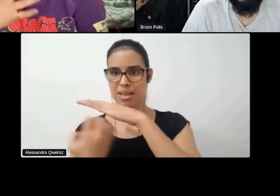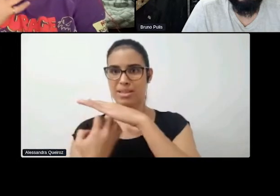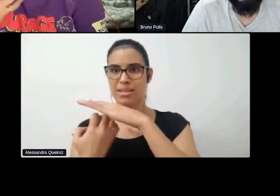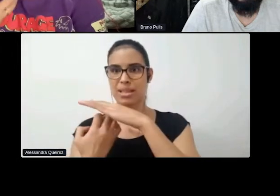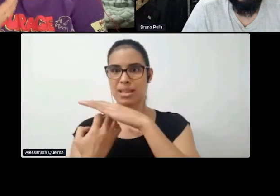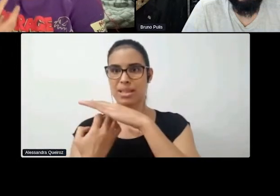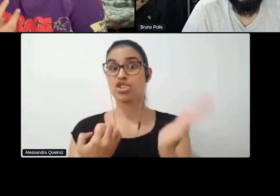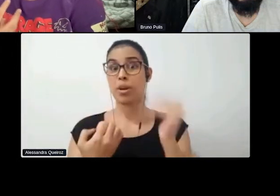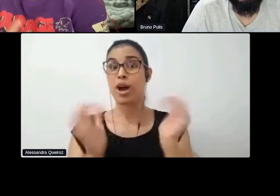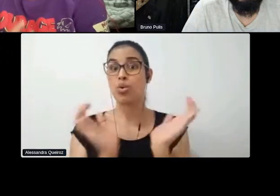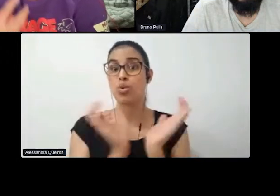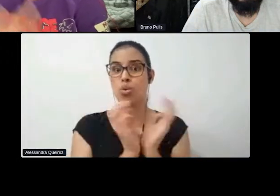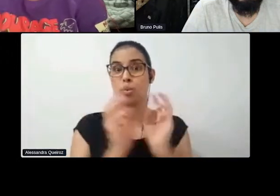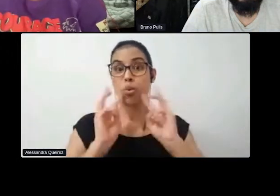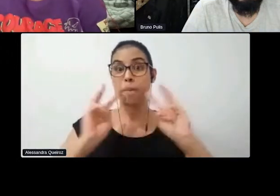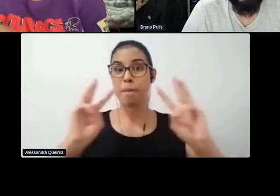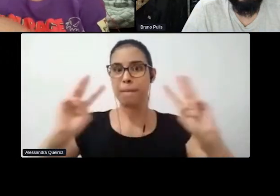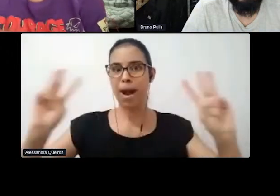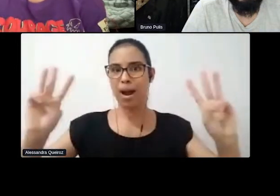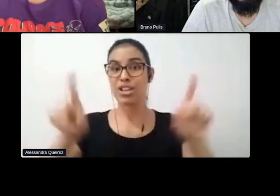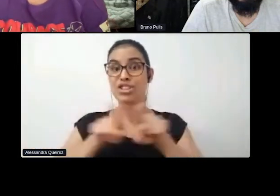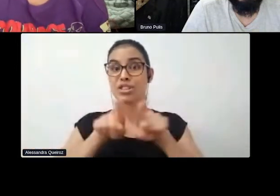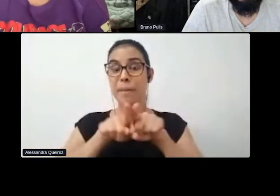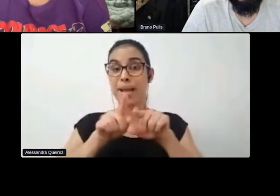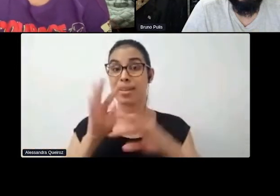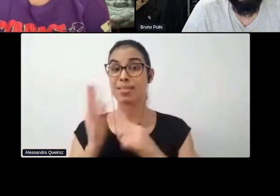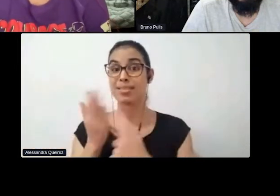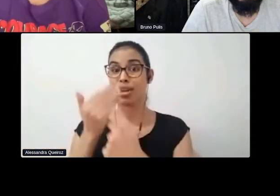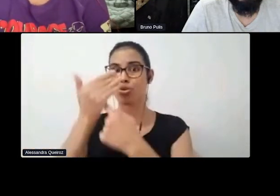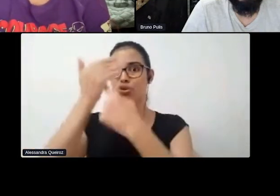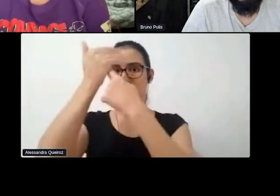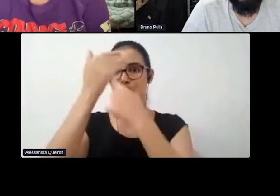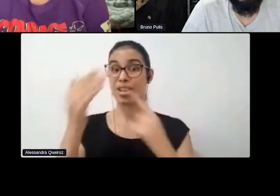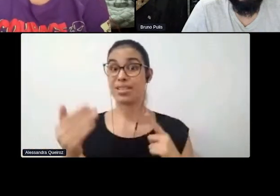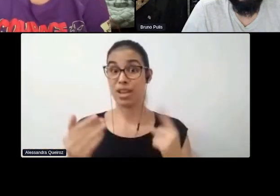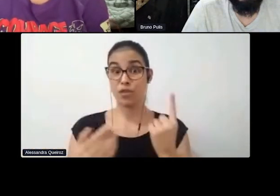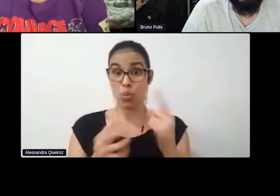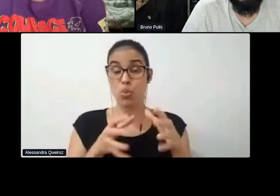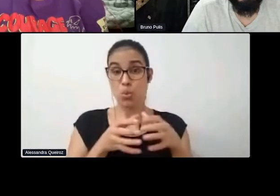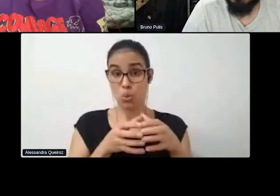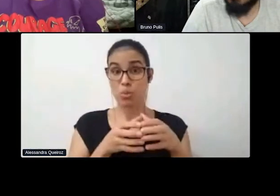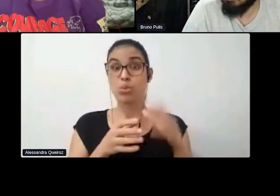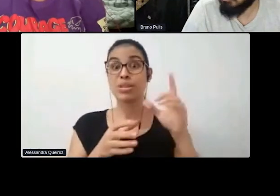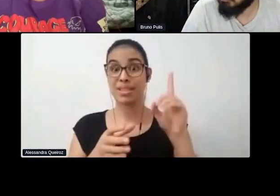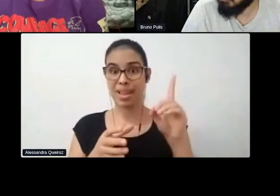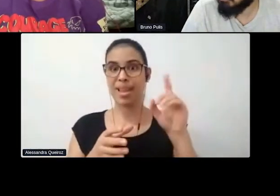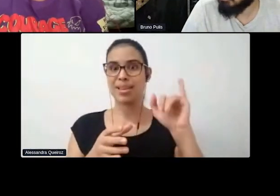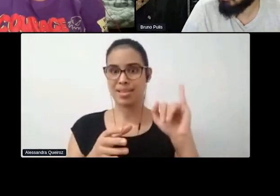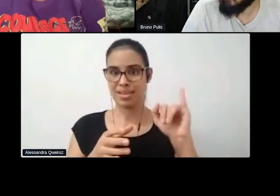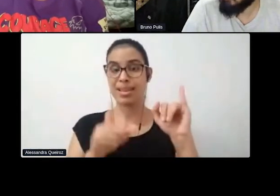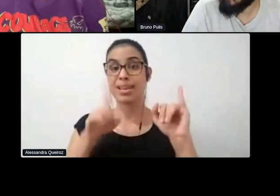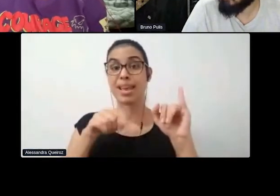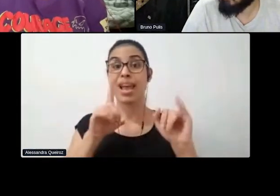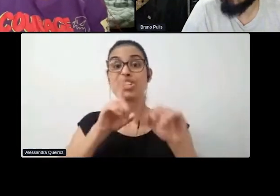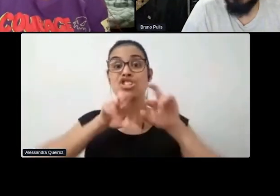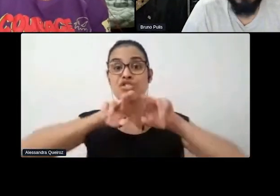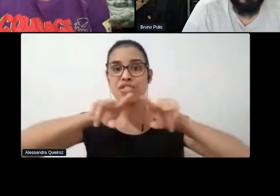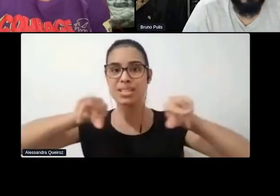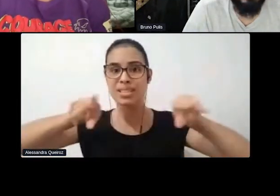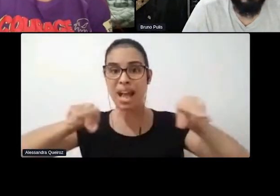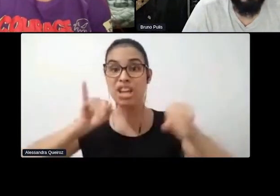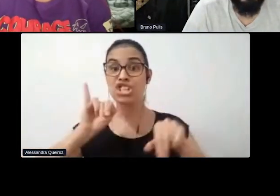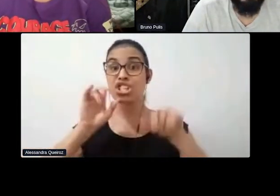e tecnologia. Teve um time específico de DI, diversidade e inclusão dentro da empresa, que